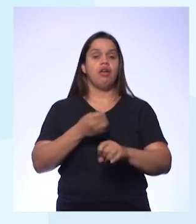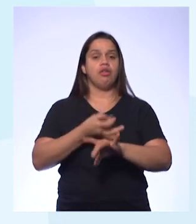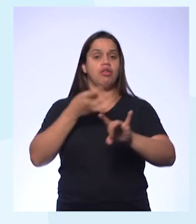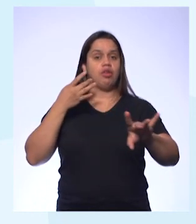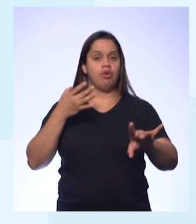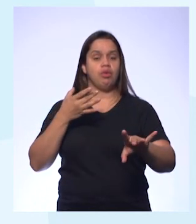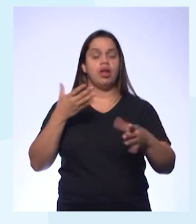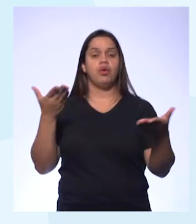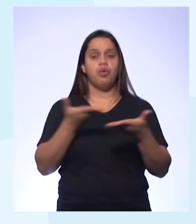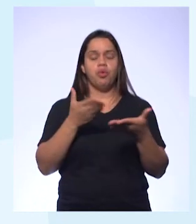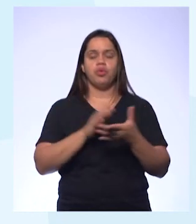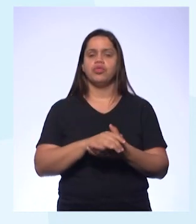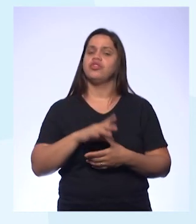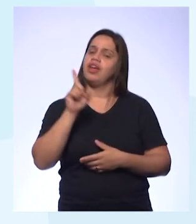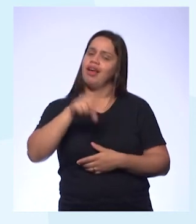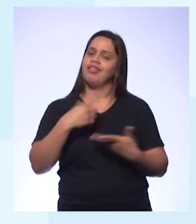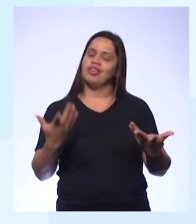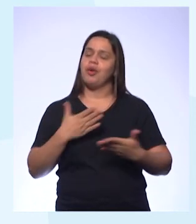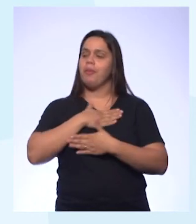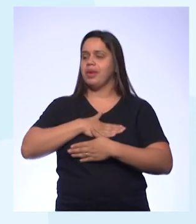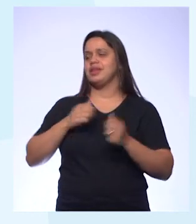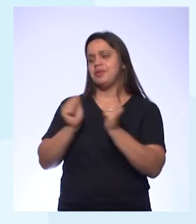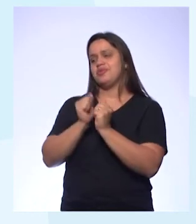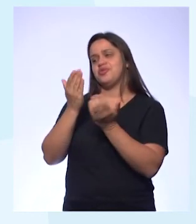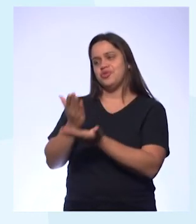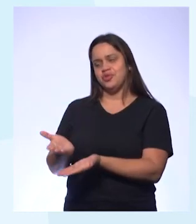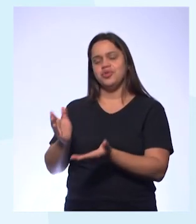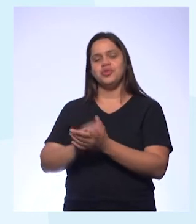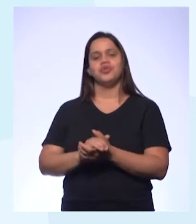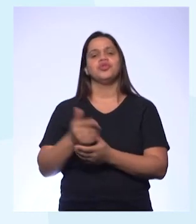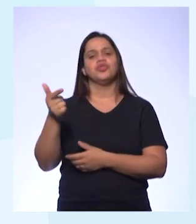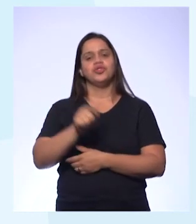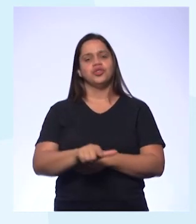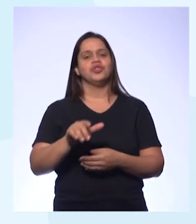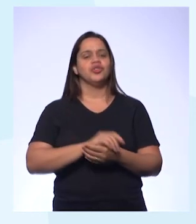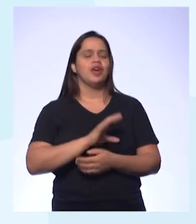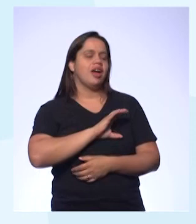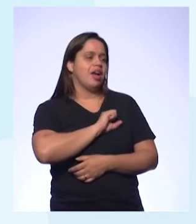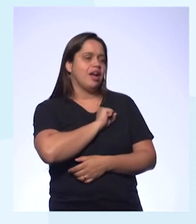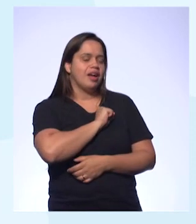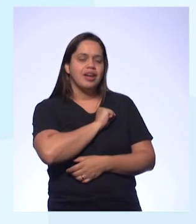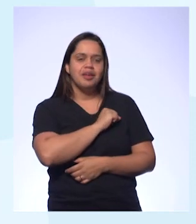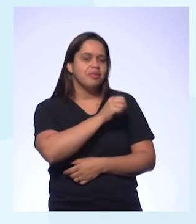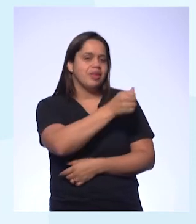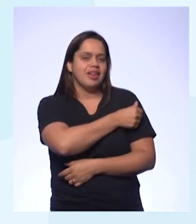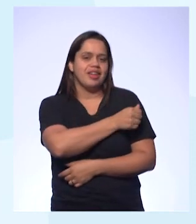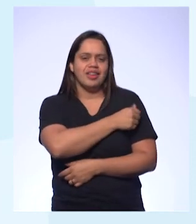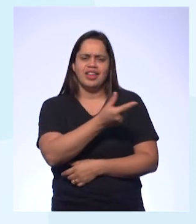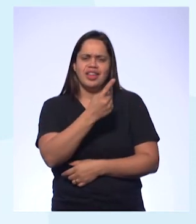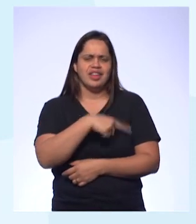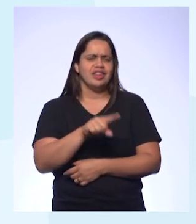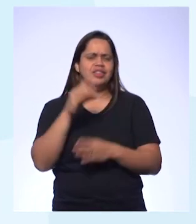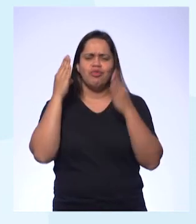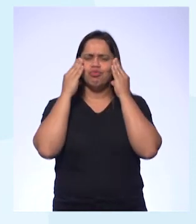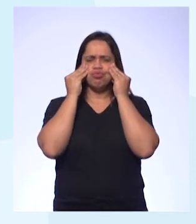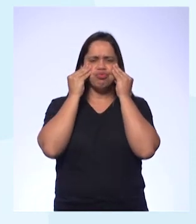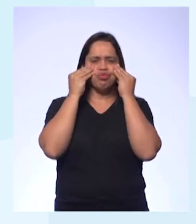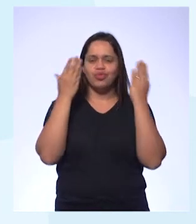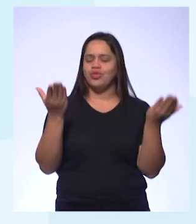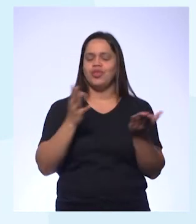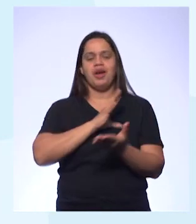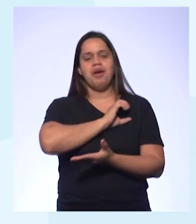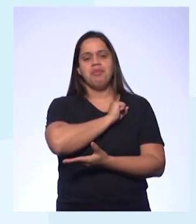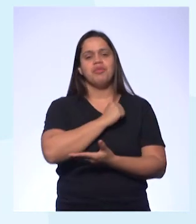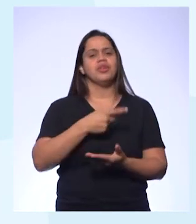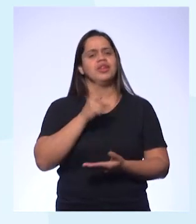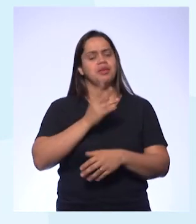isso, meus amores. Foi um prazer, Mônica, mais uma vez. Amo aula de sexto ano, eles são super fofinhos. Ah, eles são os amores. E